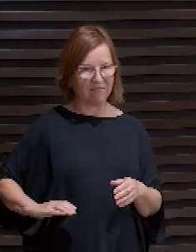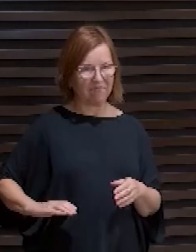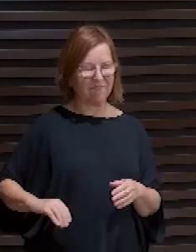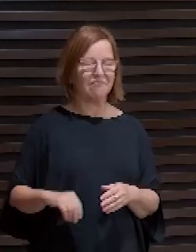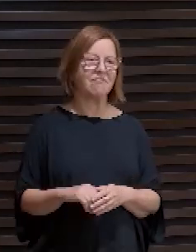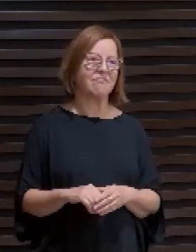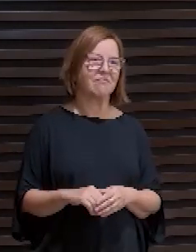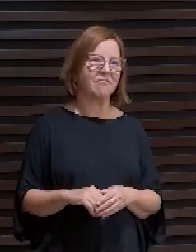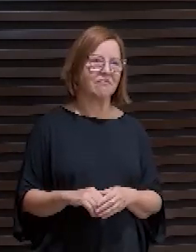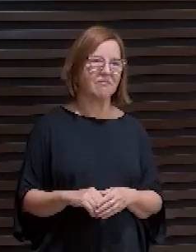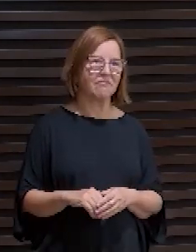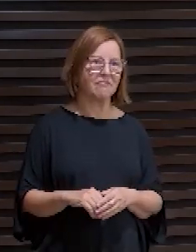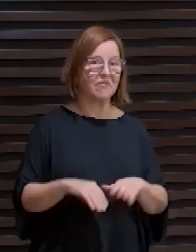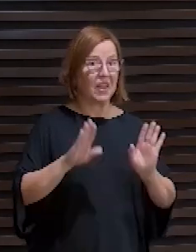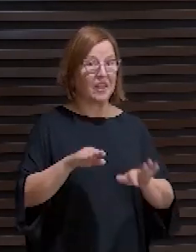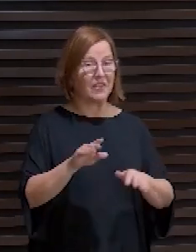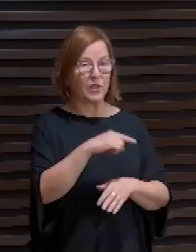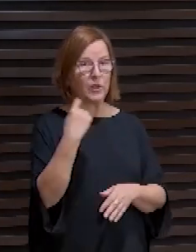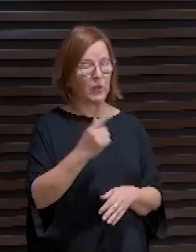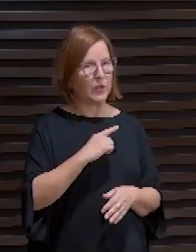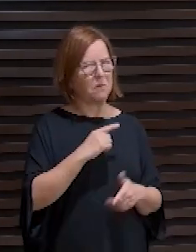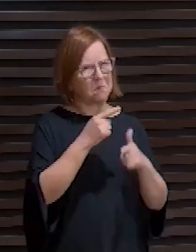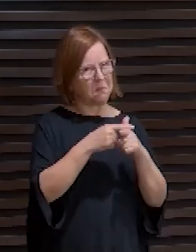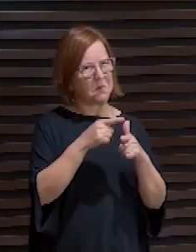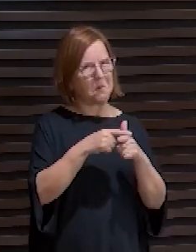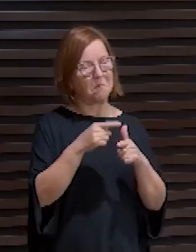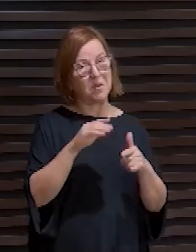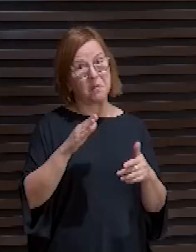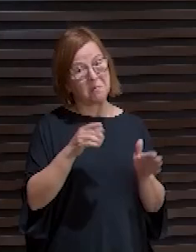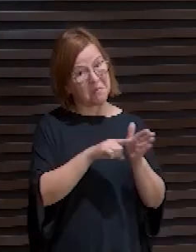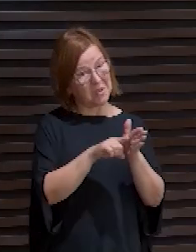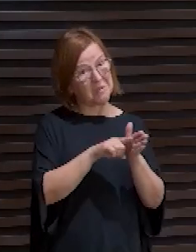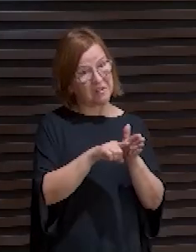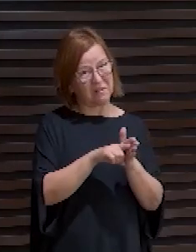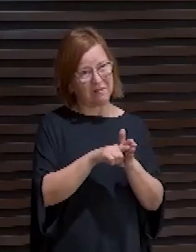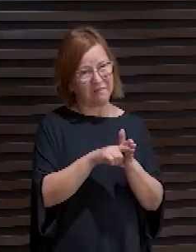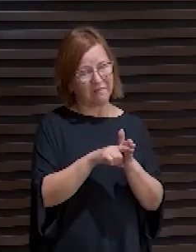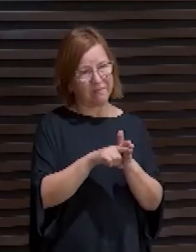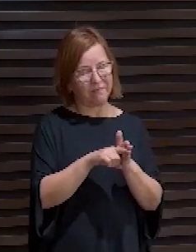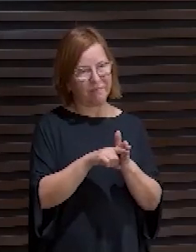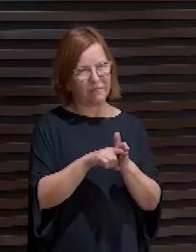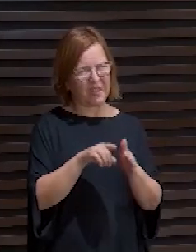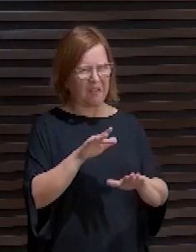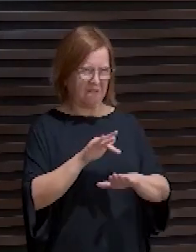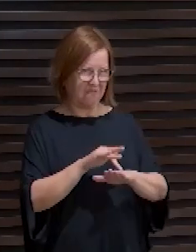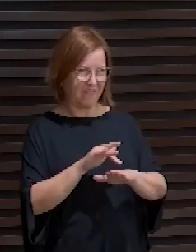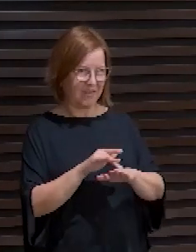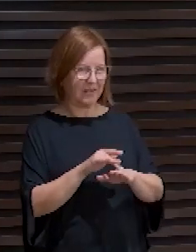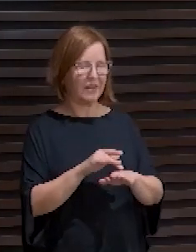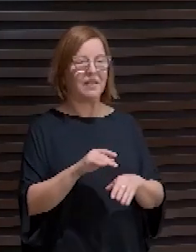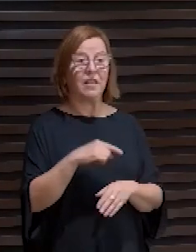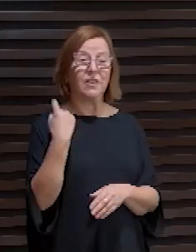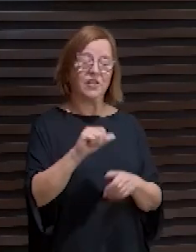provações, por questionamentos que nos fazem, de maneira sutil, repensar